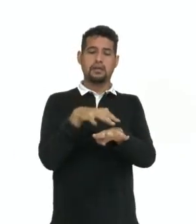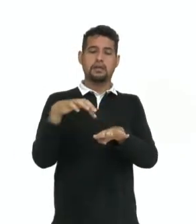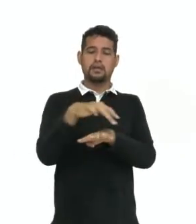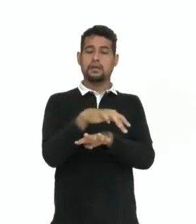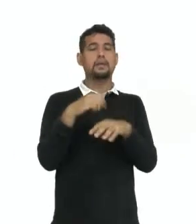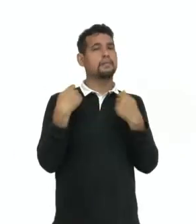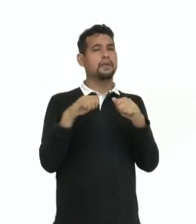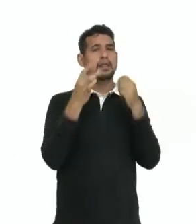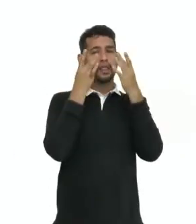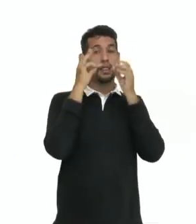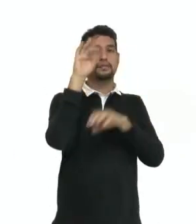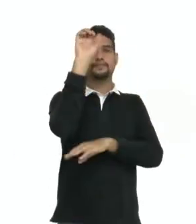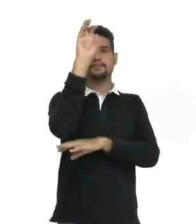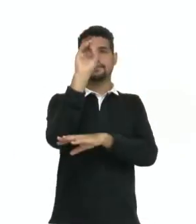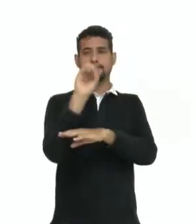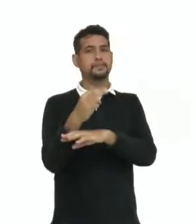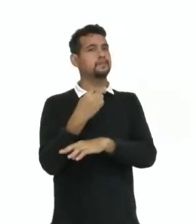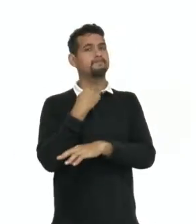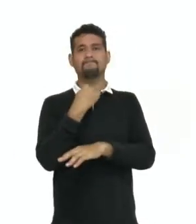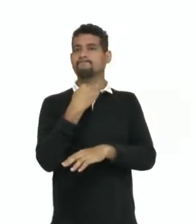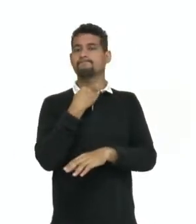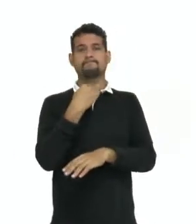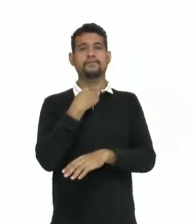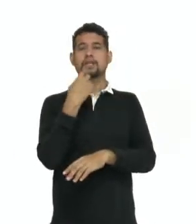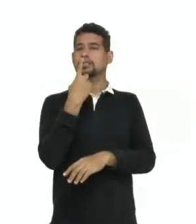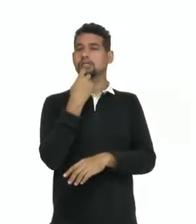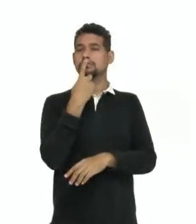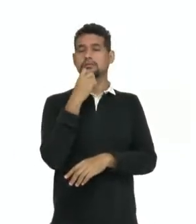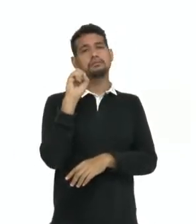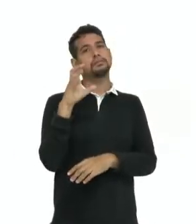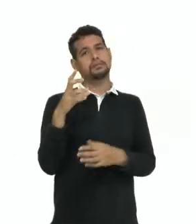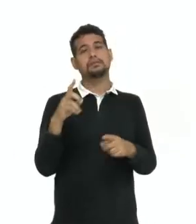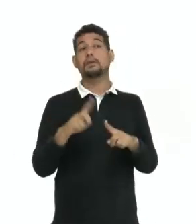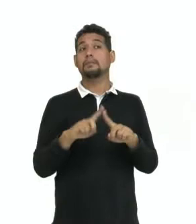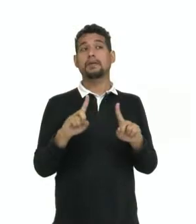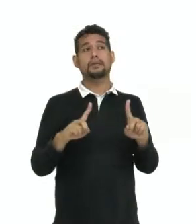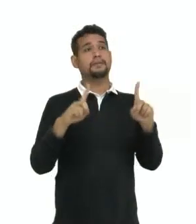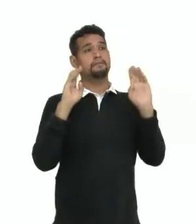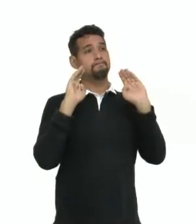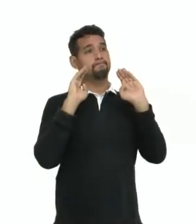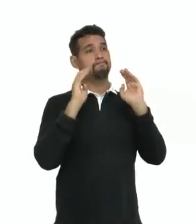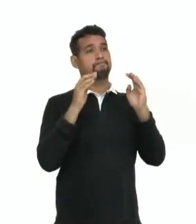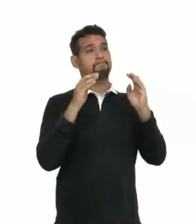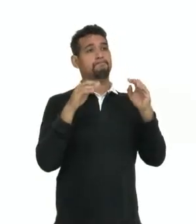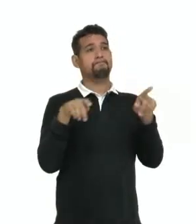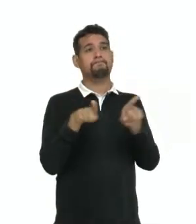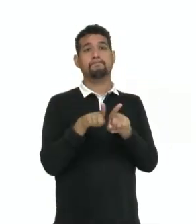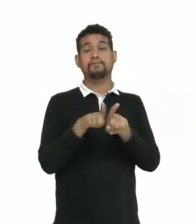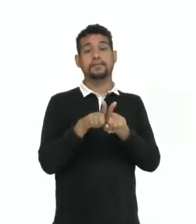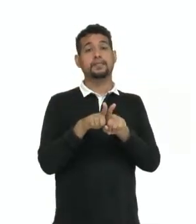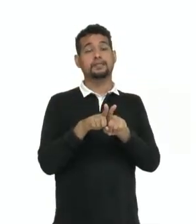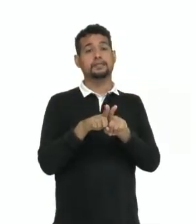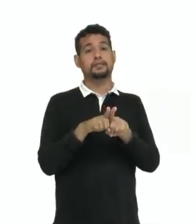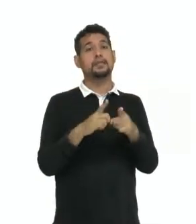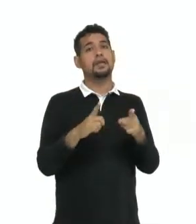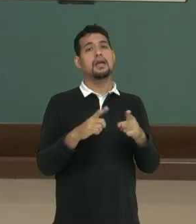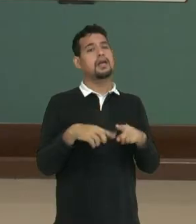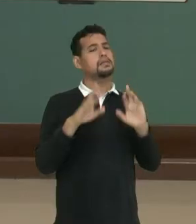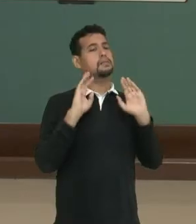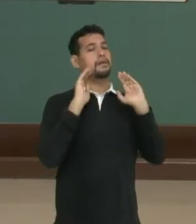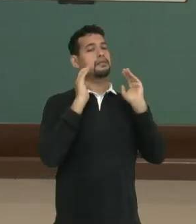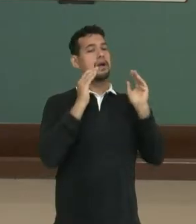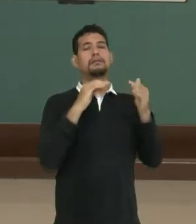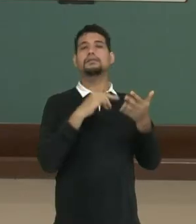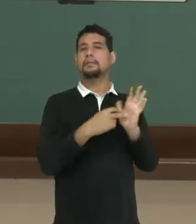semáforo, não passe quando estiver vermelho, obviamente, e respeite as vagas preferenciais. Vejam que o verbo respeitar no início também